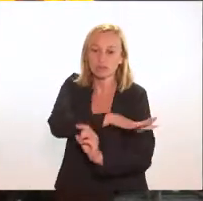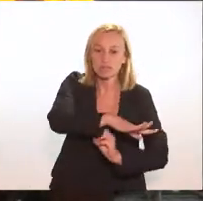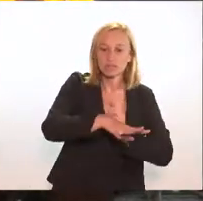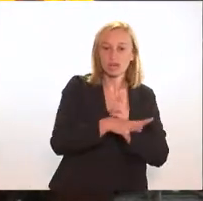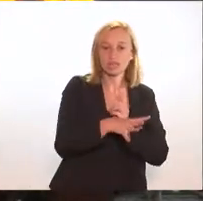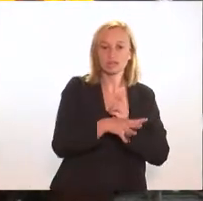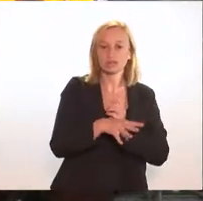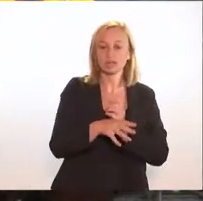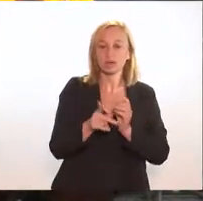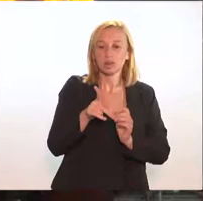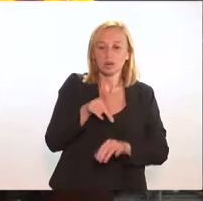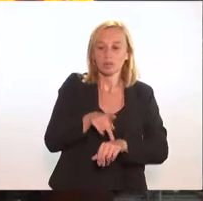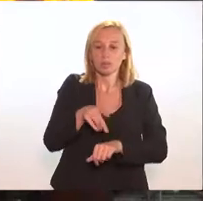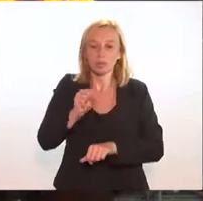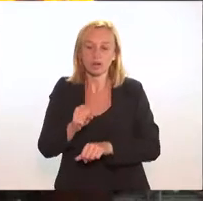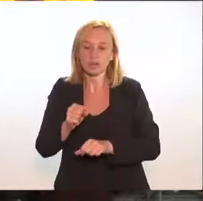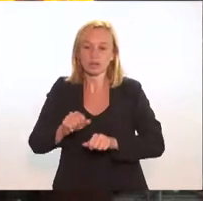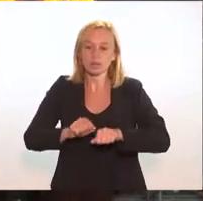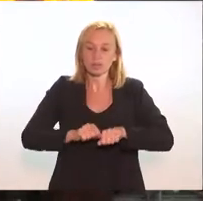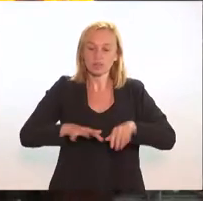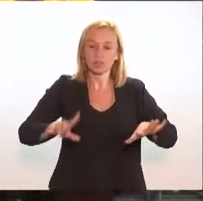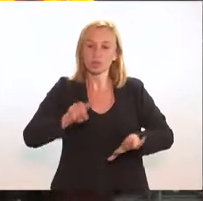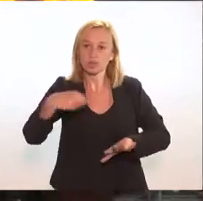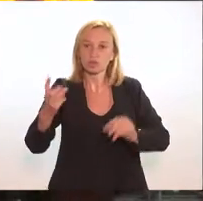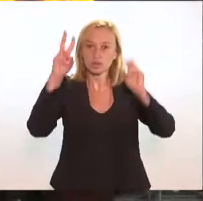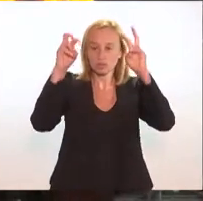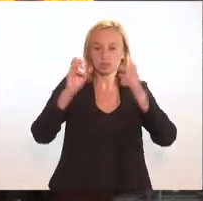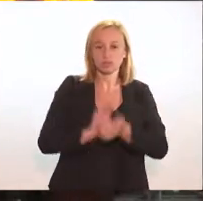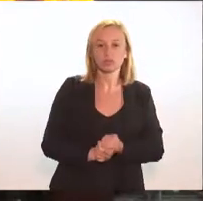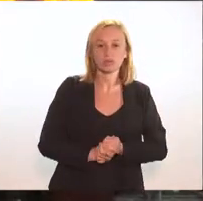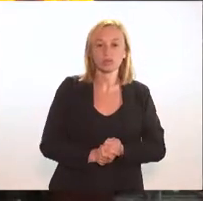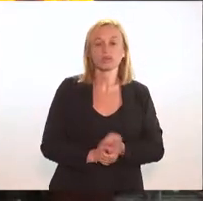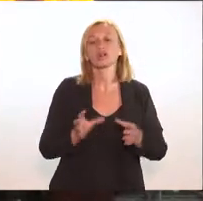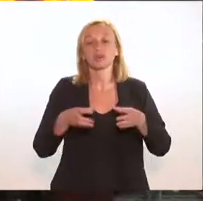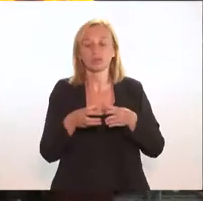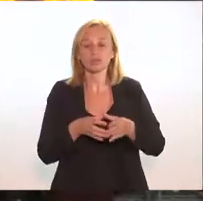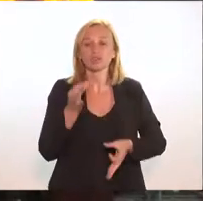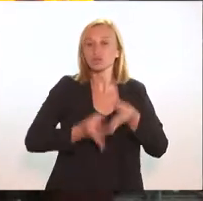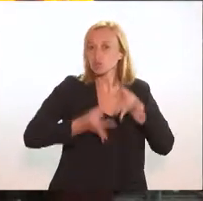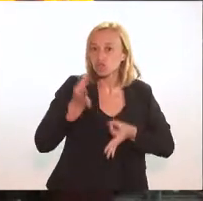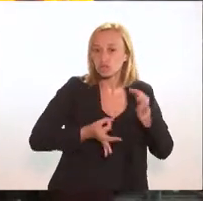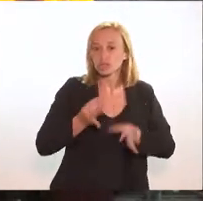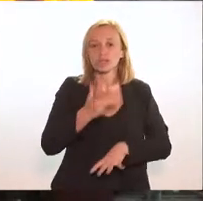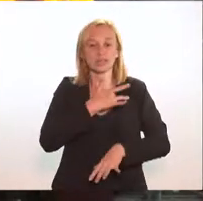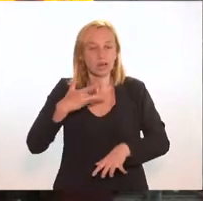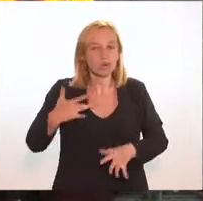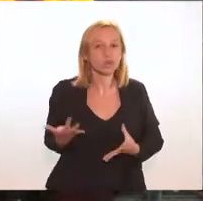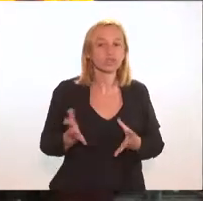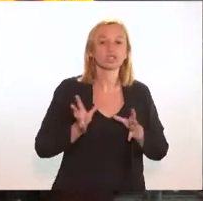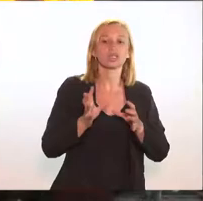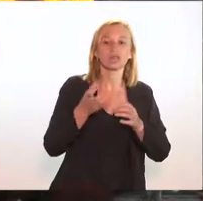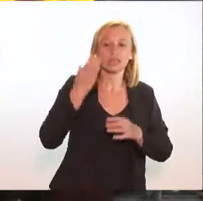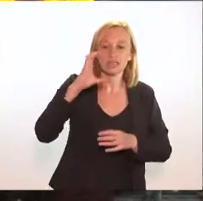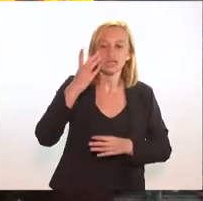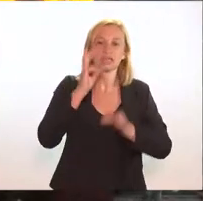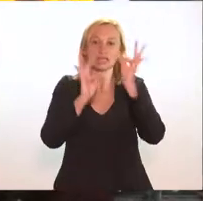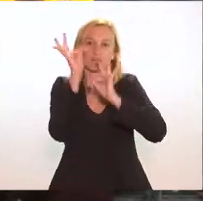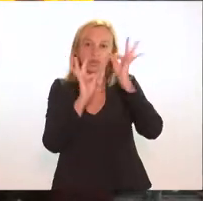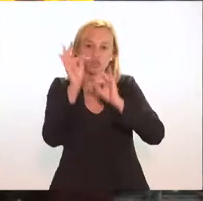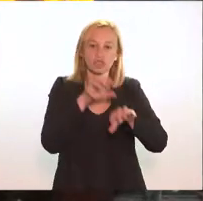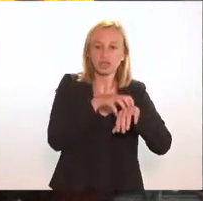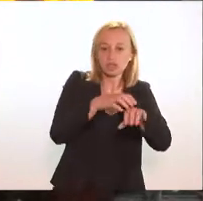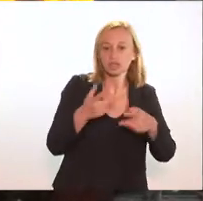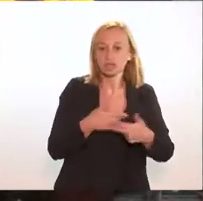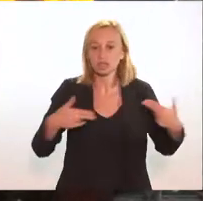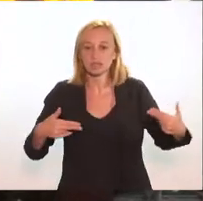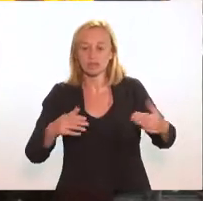Rio de Janeiro e da outras providências. Pendente de pareceres das comissões de Constituição e Justiça, de Saúde, Ciência e Tecnologia, de Transporte, Defesa do